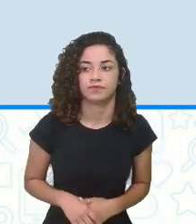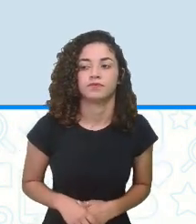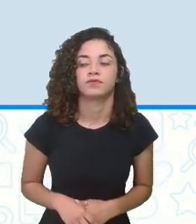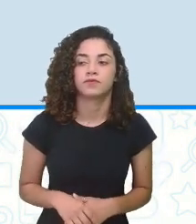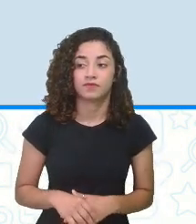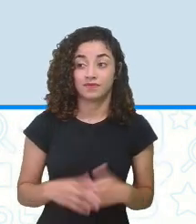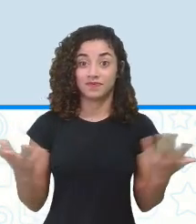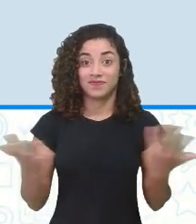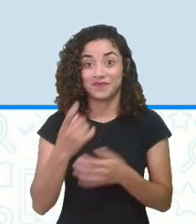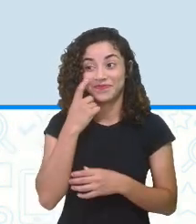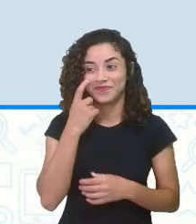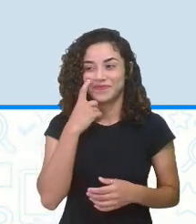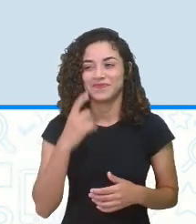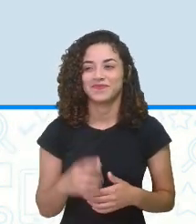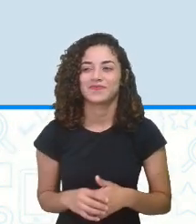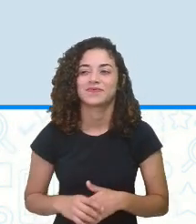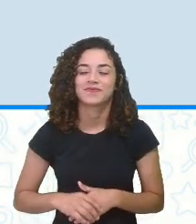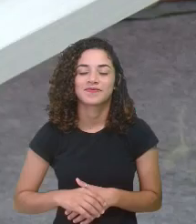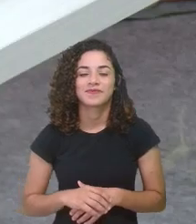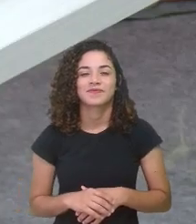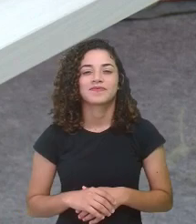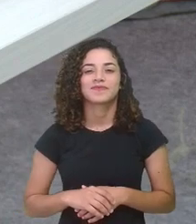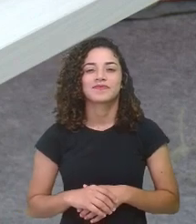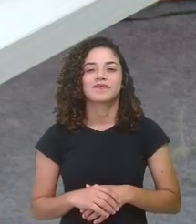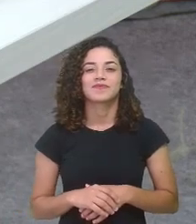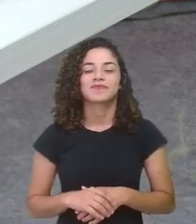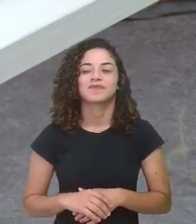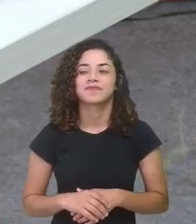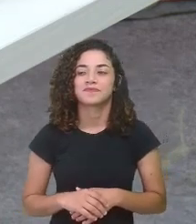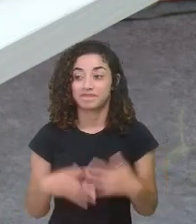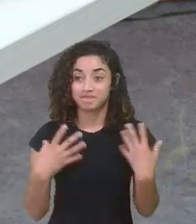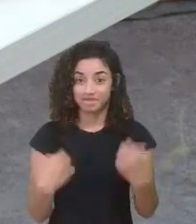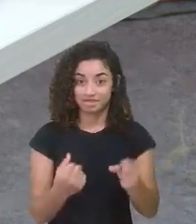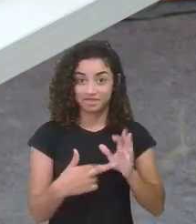gente pode ver, ó, vamos representar.